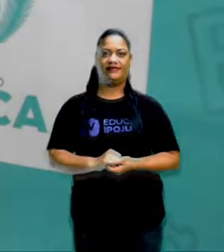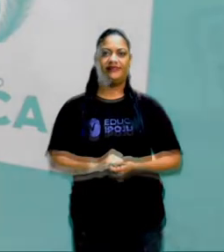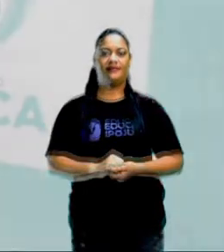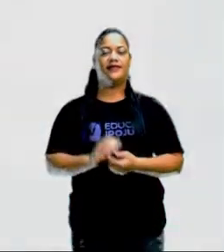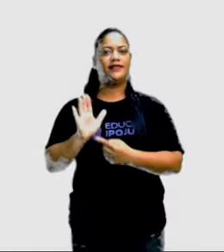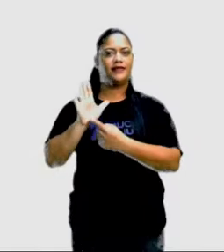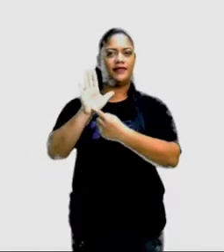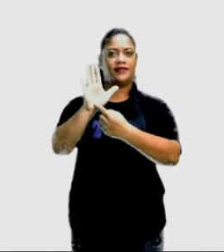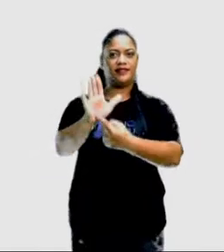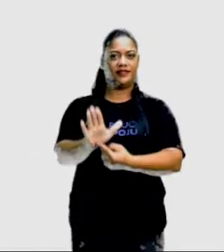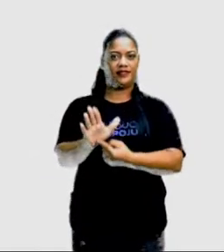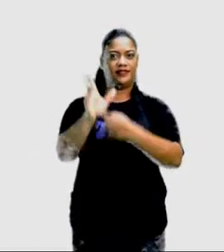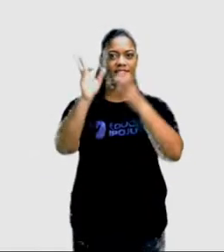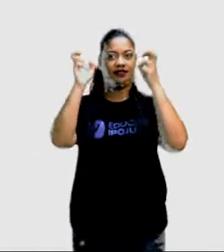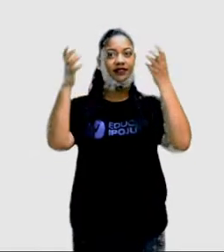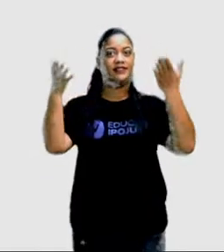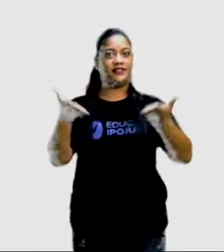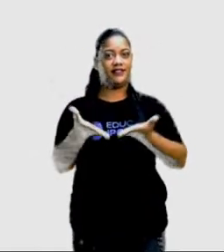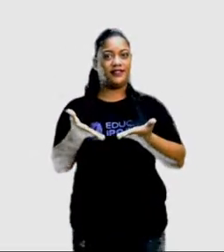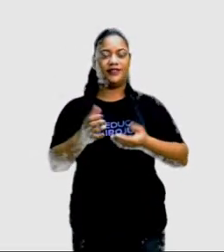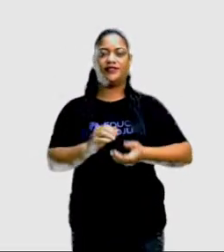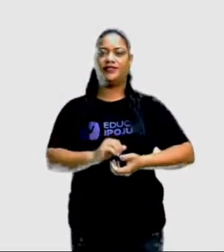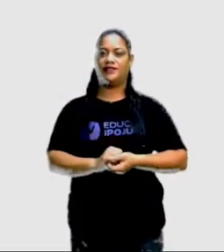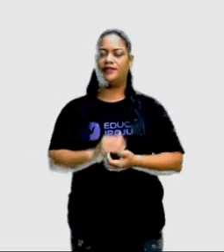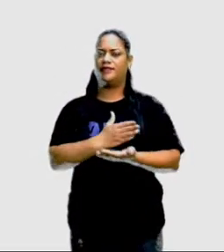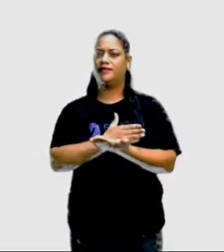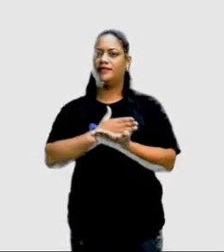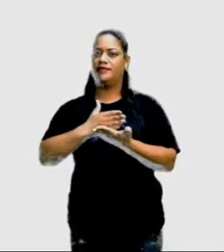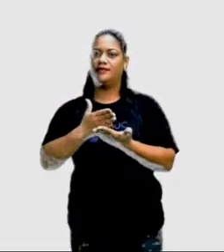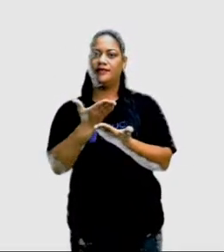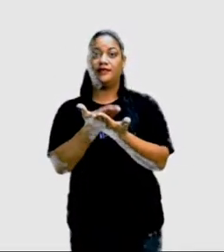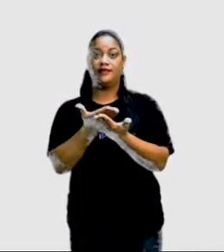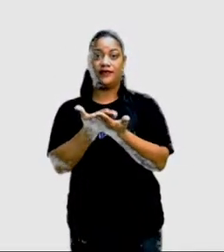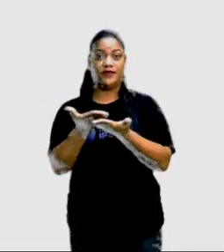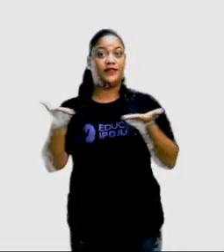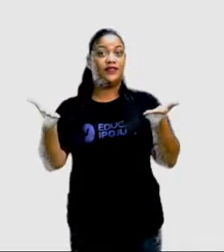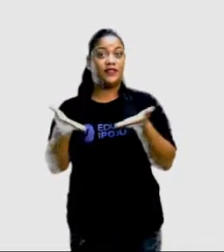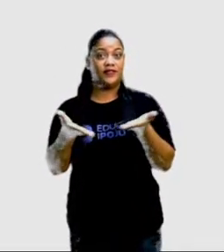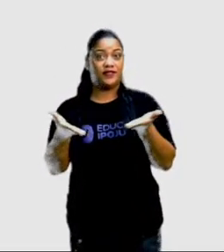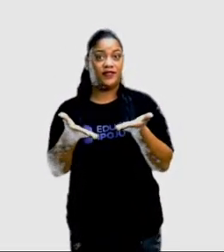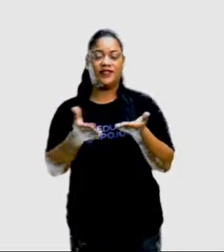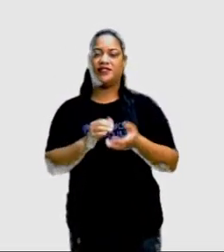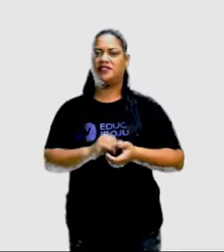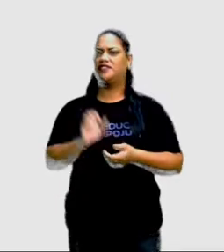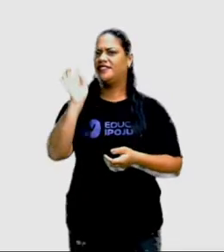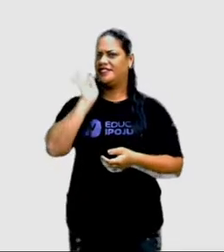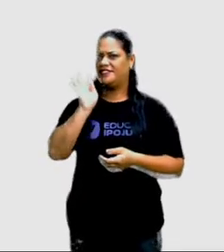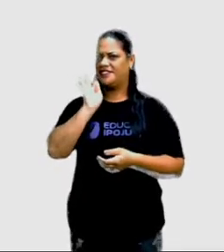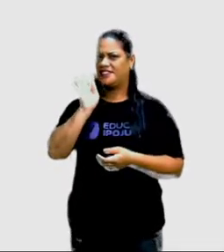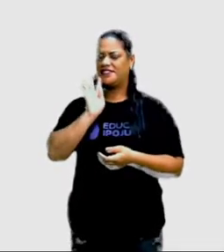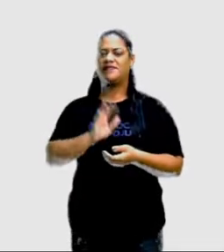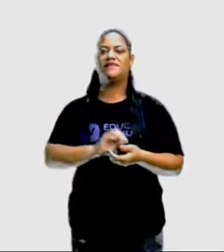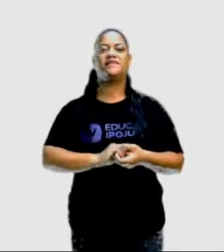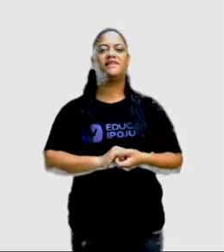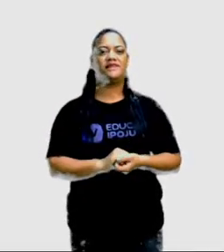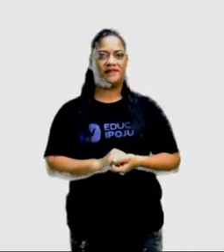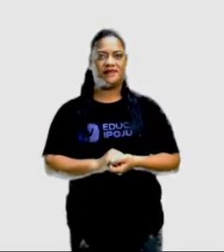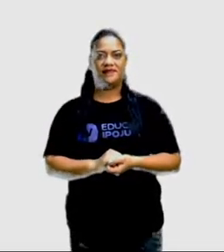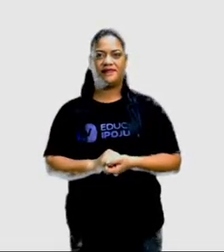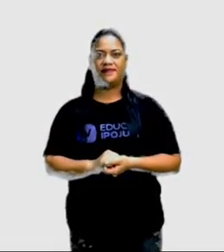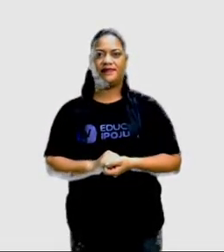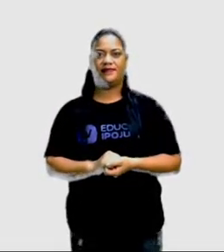Apresentando o nosso conteúdo de hoje. Vamos começar a nossa aula hoje com uma questão bem legal para